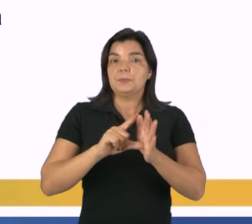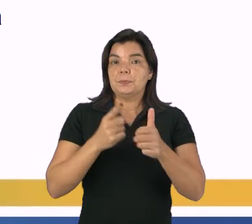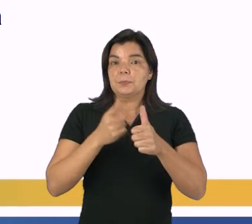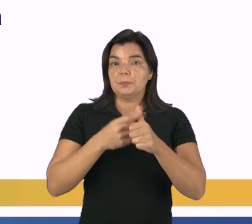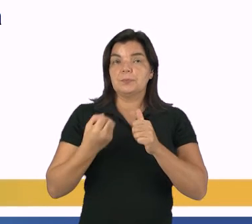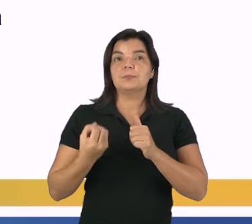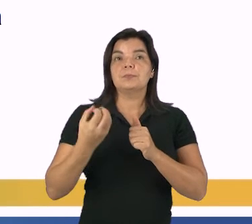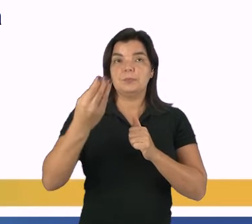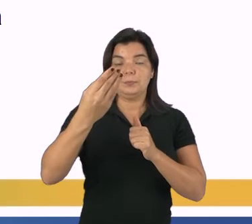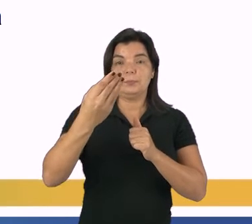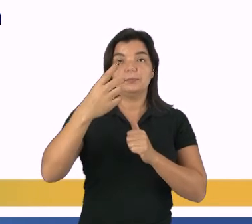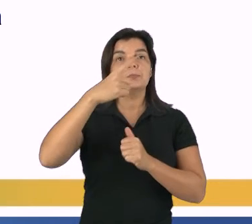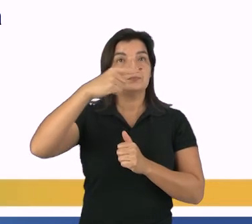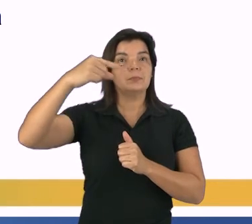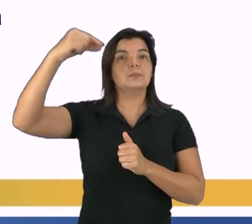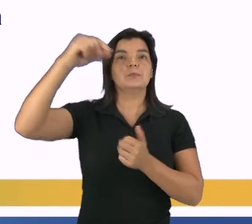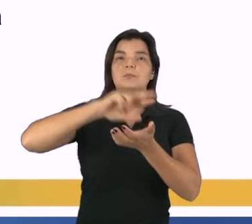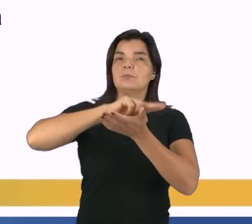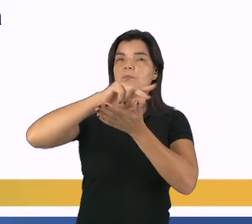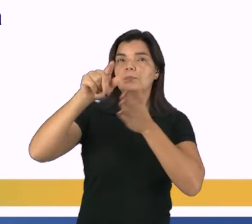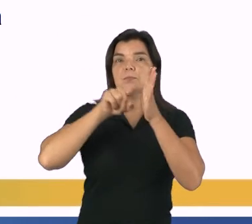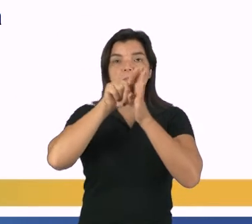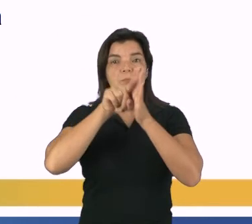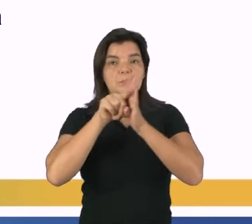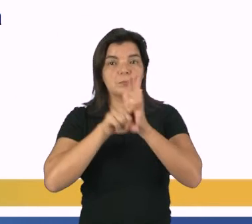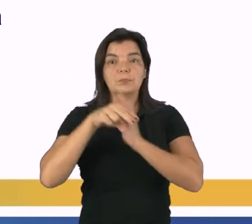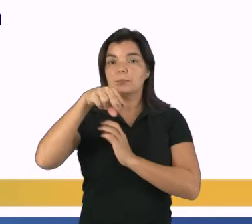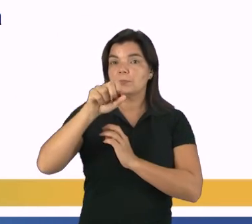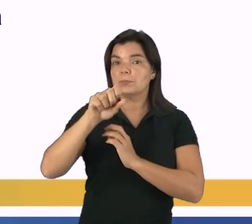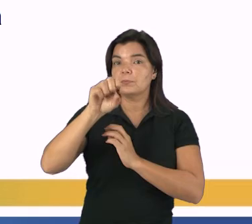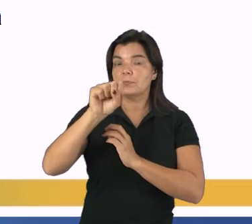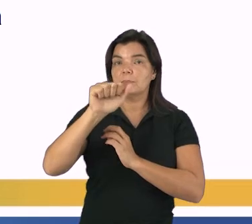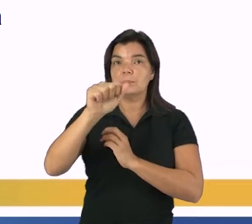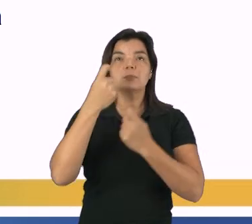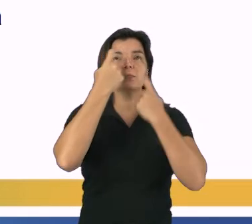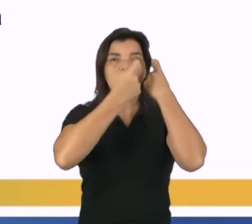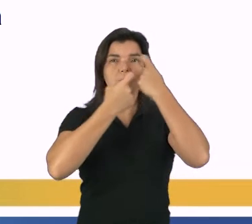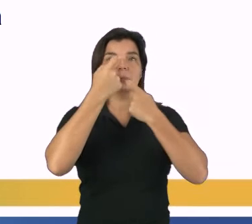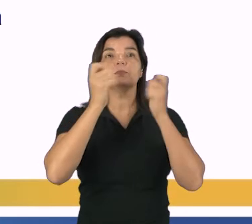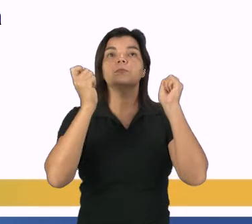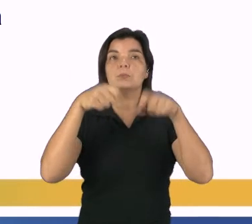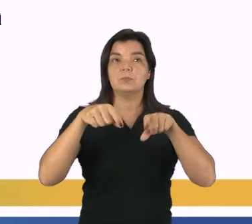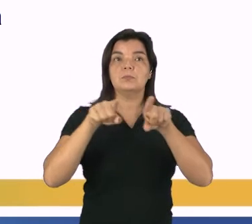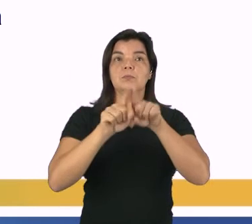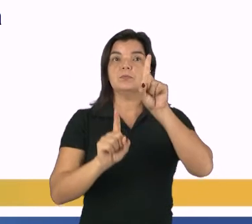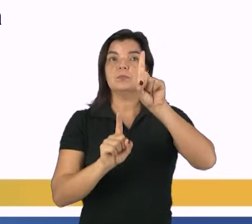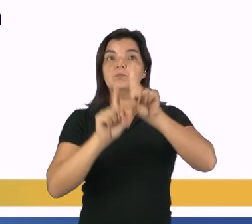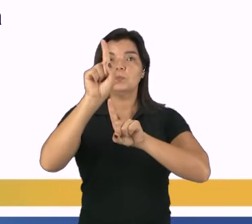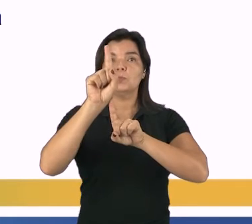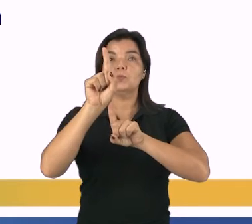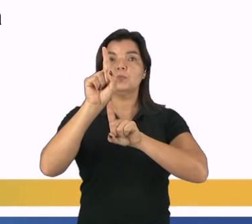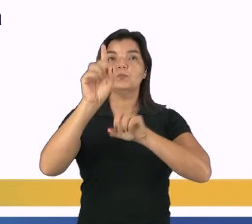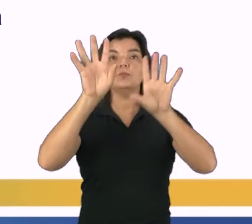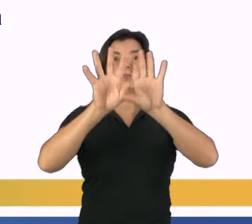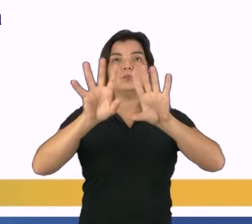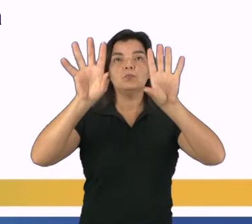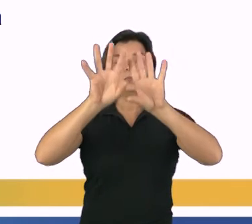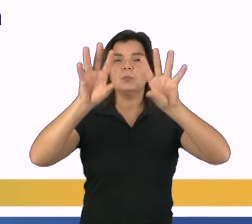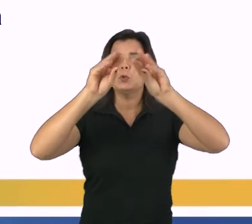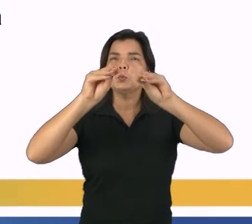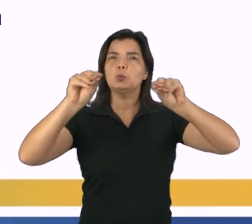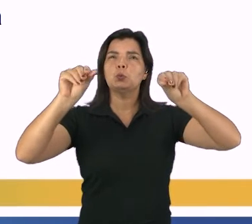Você pega aqui o 3, né? Qual é o quadrado de 3? 9. Como é inversamente proporcional, que 9 vezes menor. Bem simples isso aí,